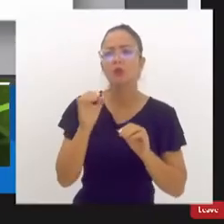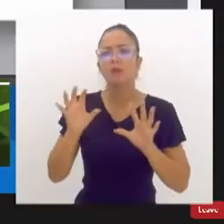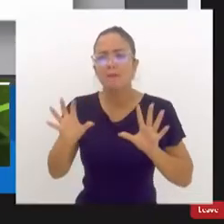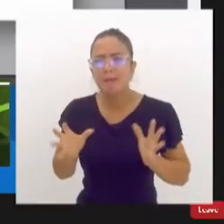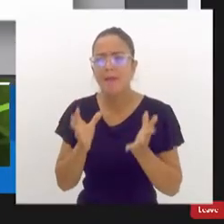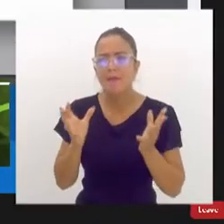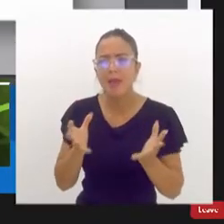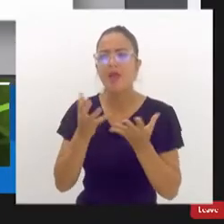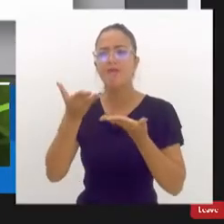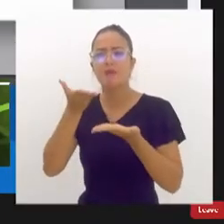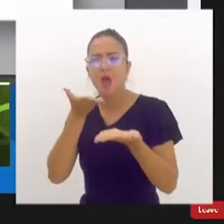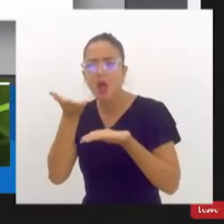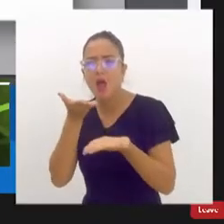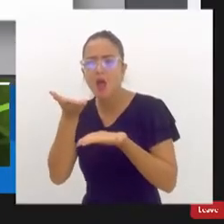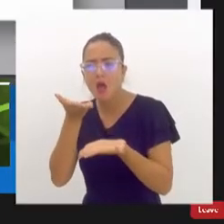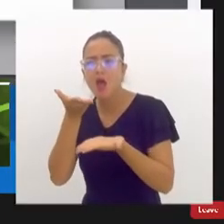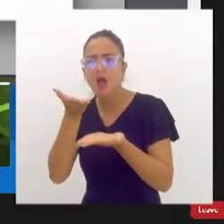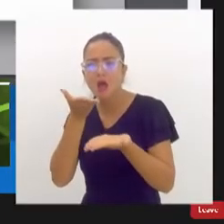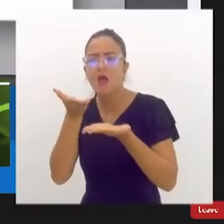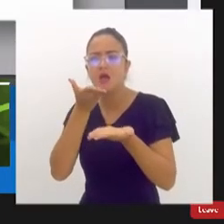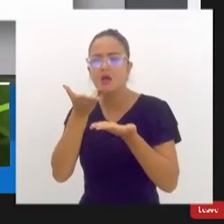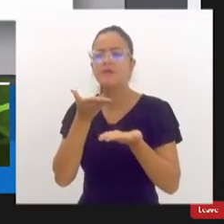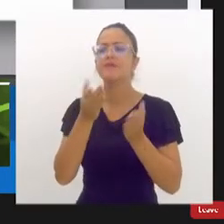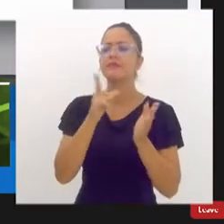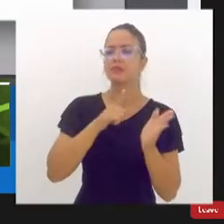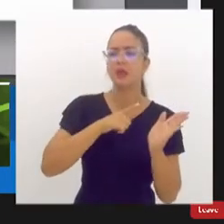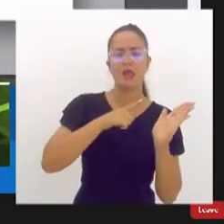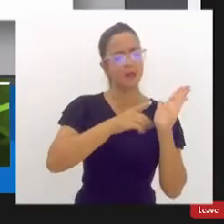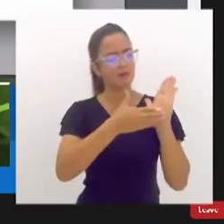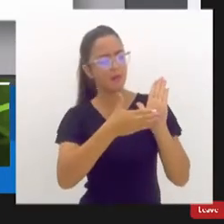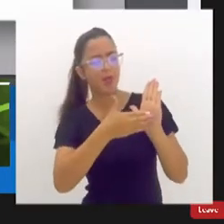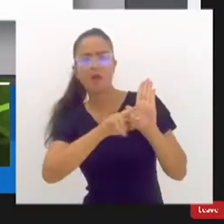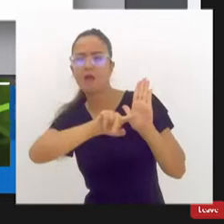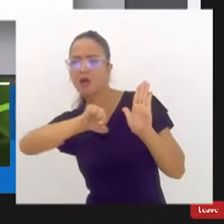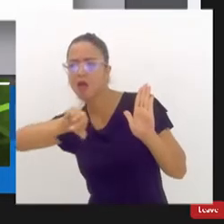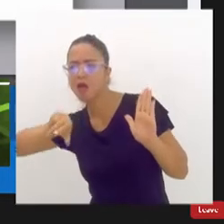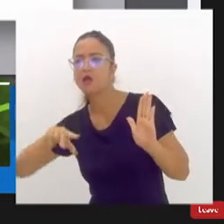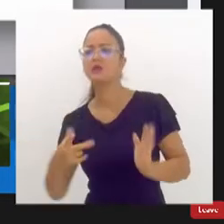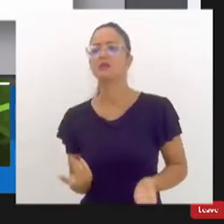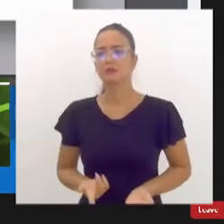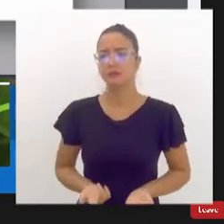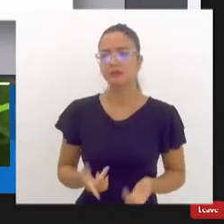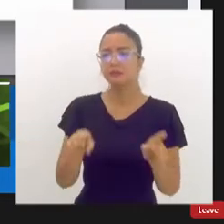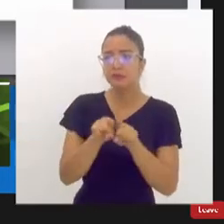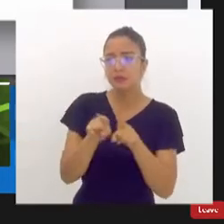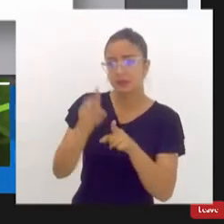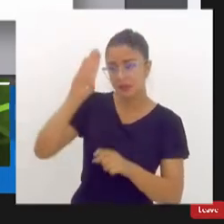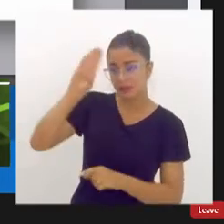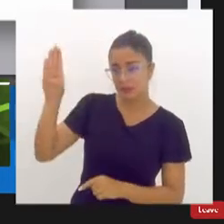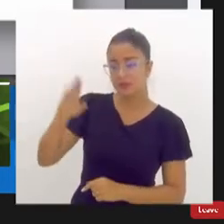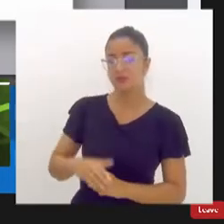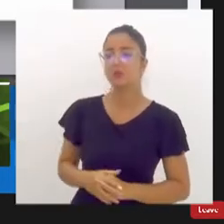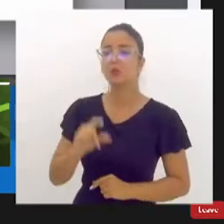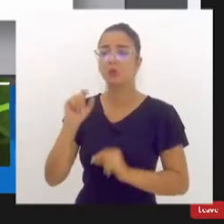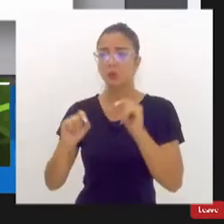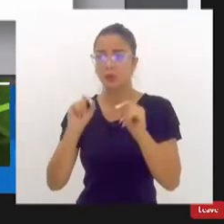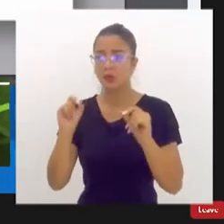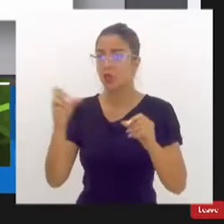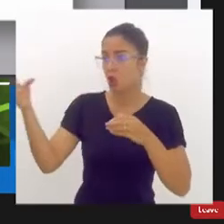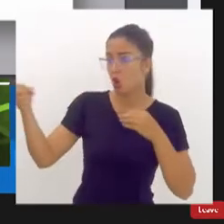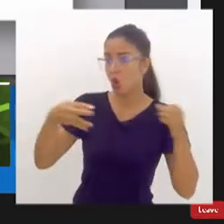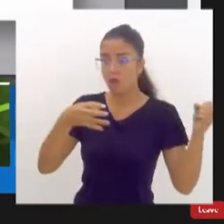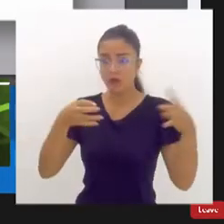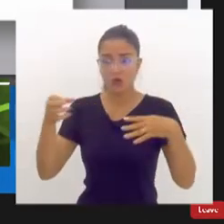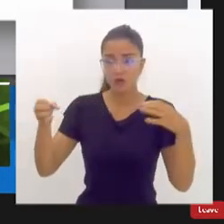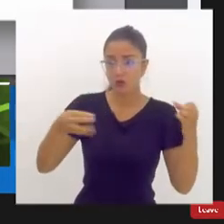um diálogo com essas demandas diferenciadas e, principalmente, com todas as novas demandas que se